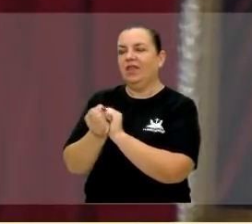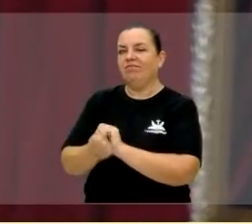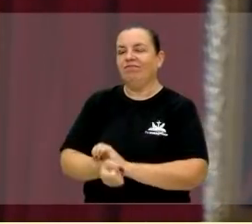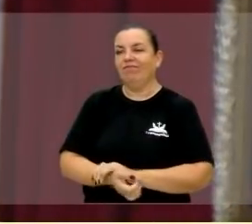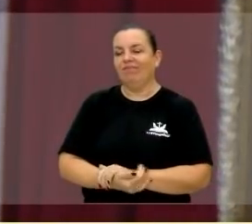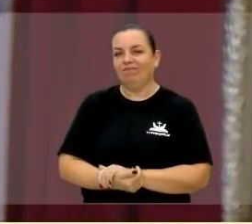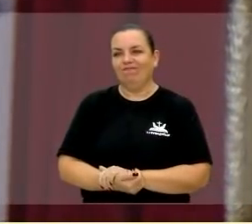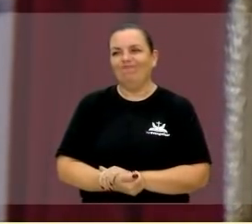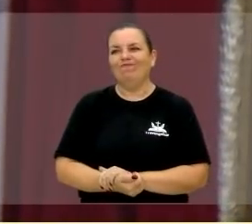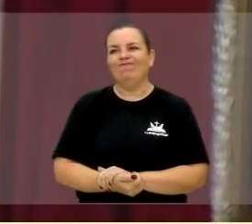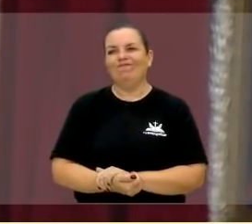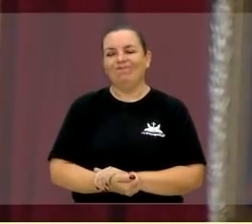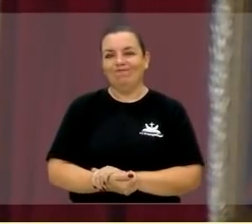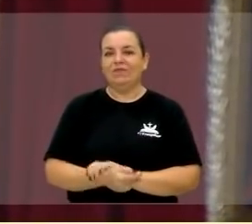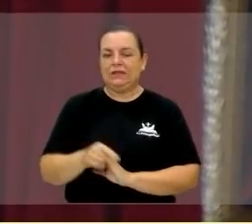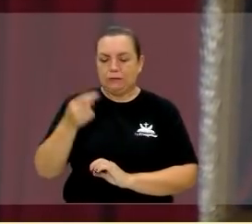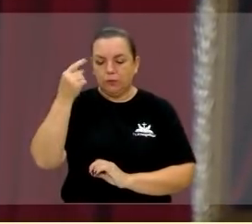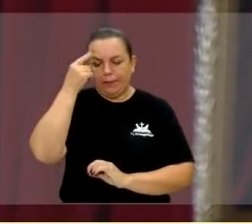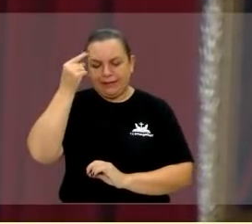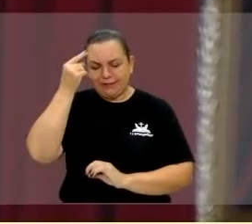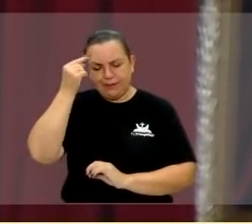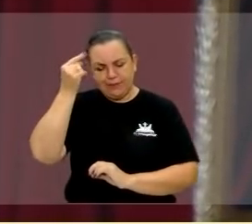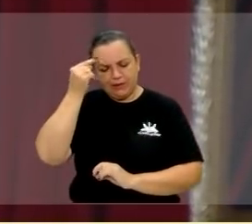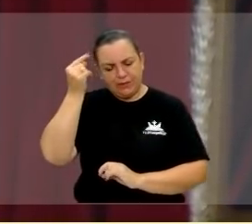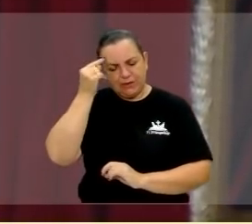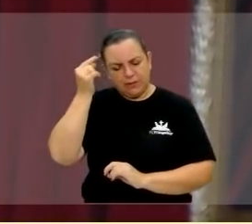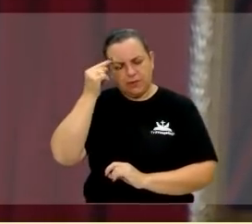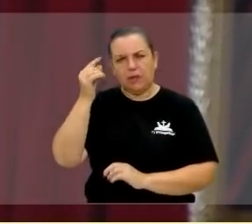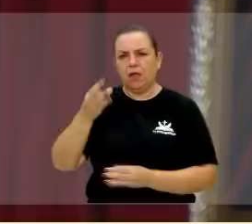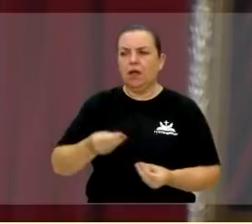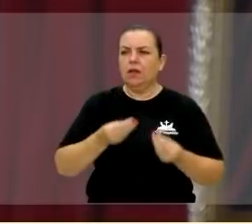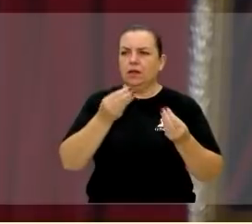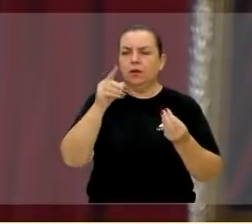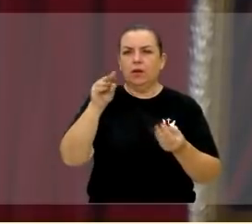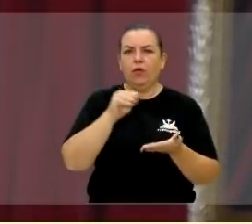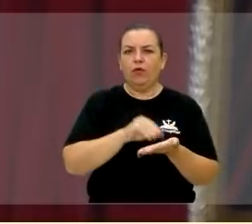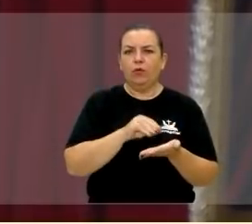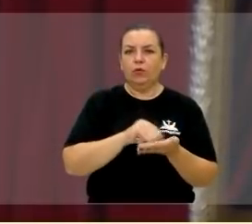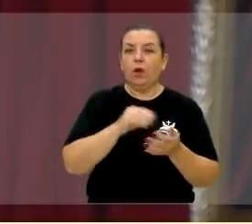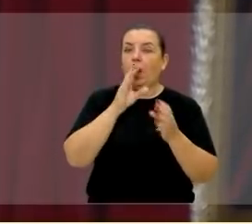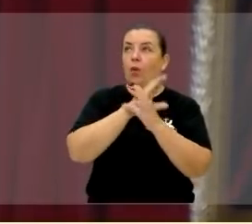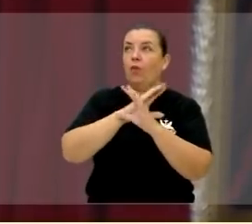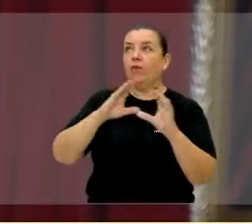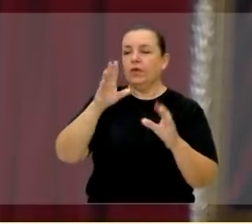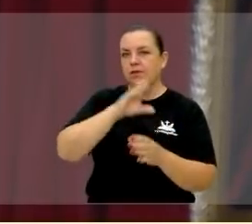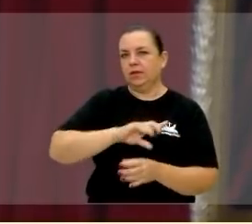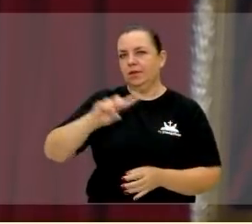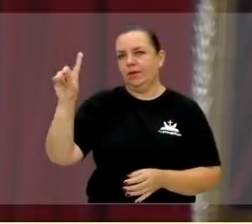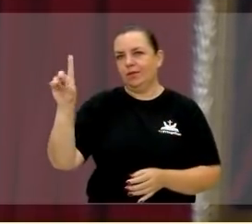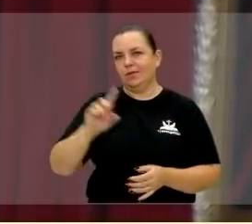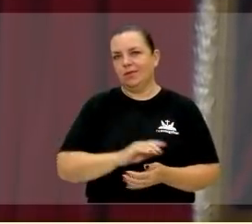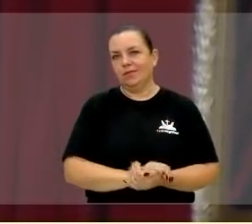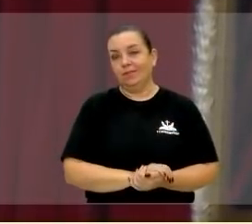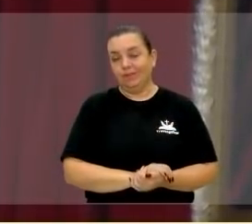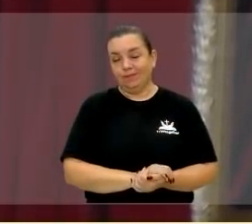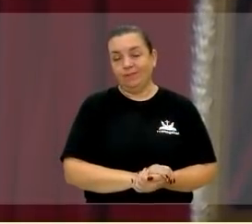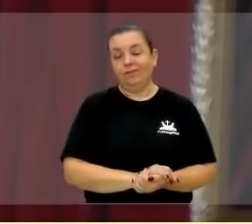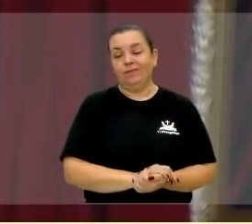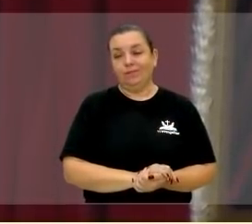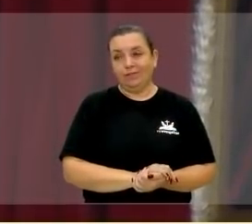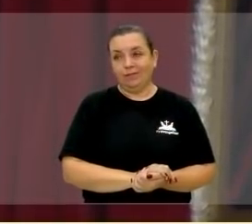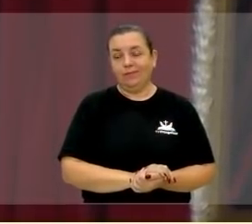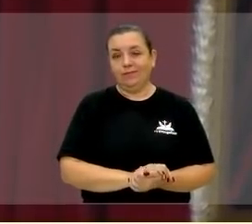Eu refleti e trago aqui, porque faltou-lhes a confiança em Deus. É